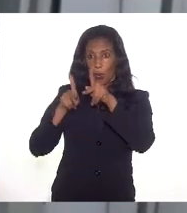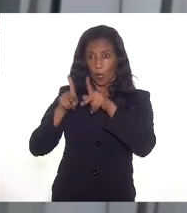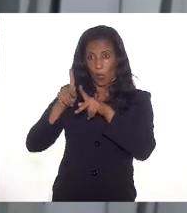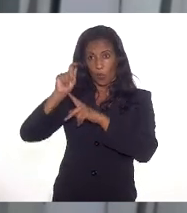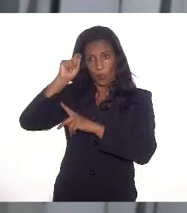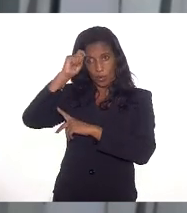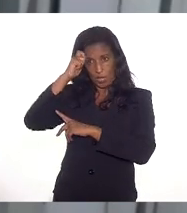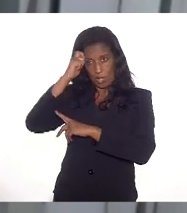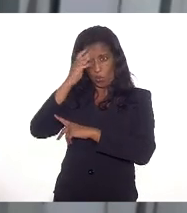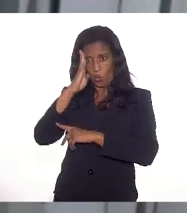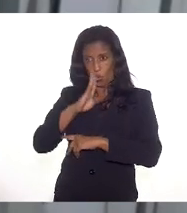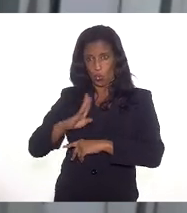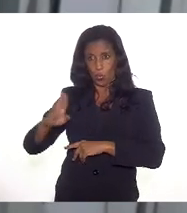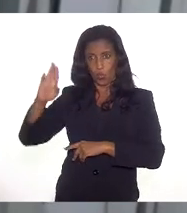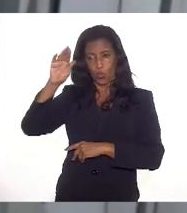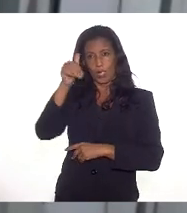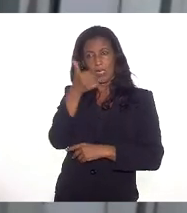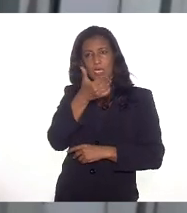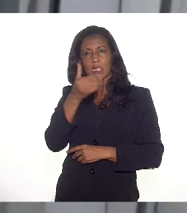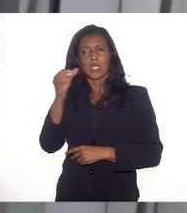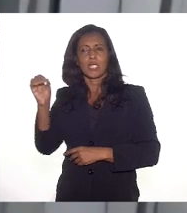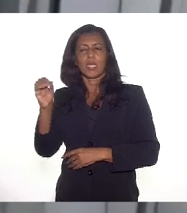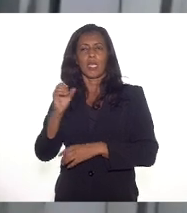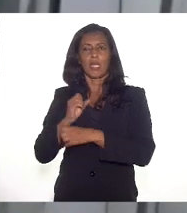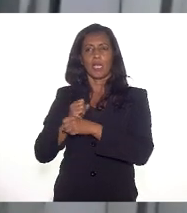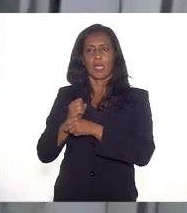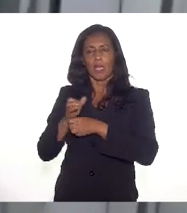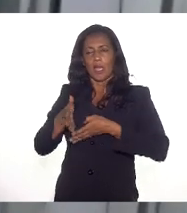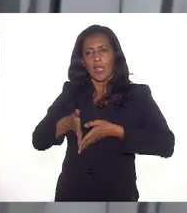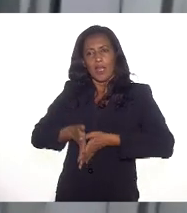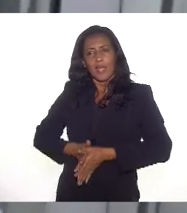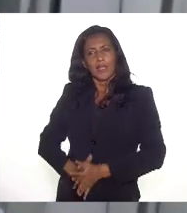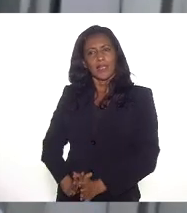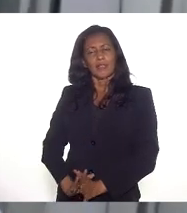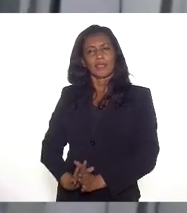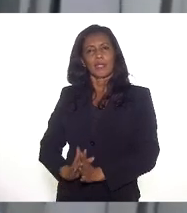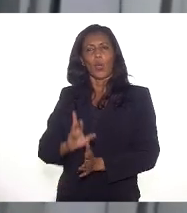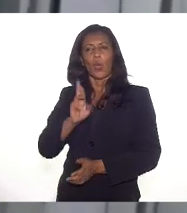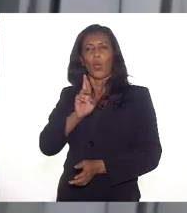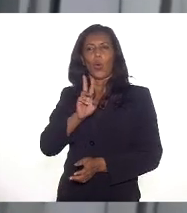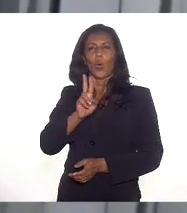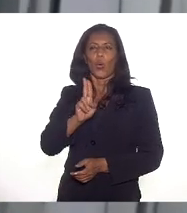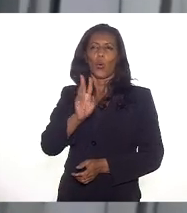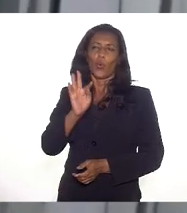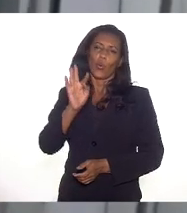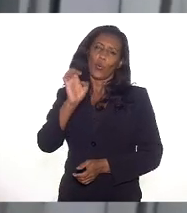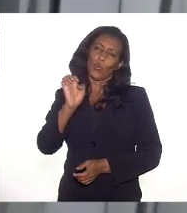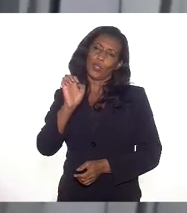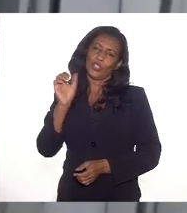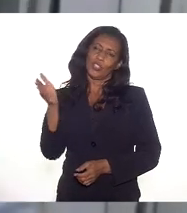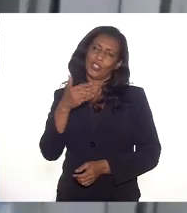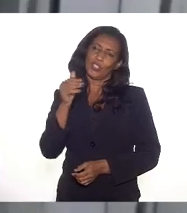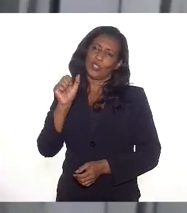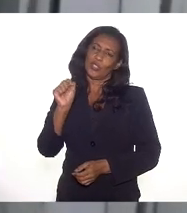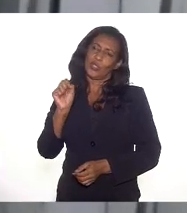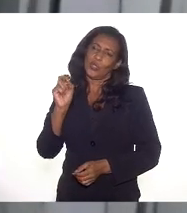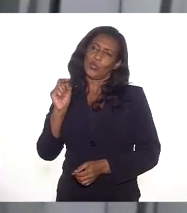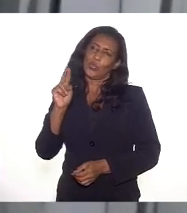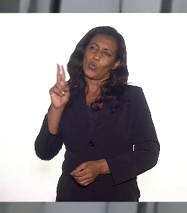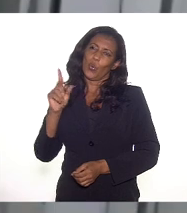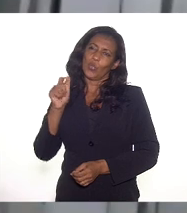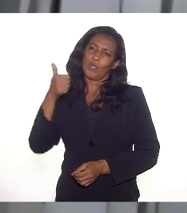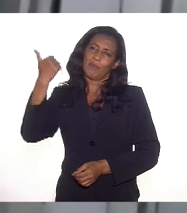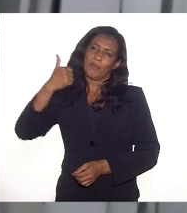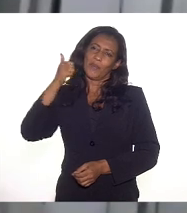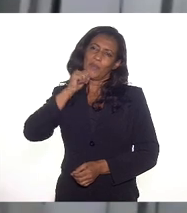Brasil, que é o centenário de nascimento da grande Ruth de Souza, primeira dama negra